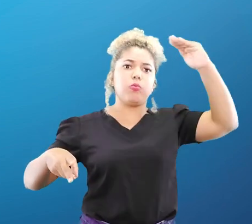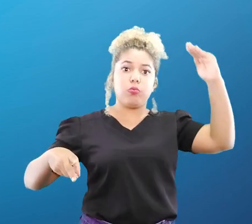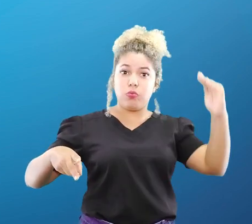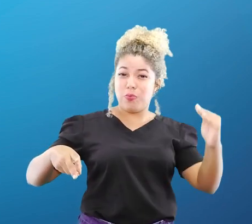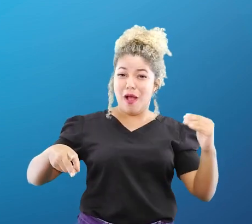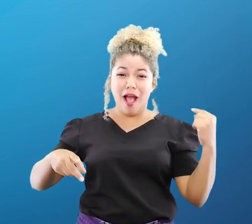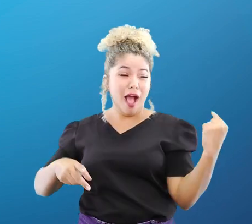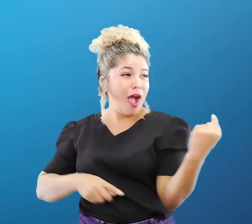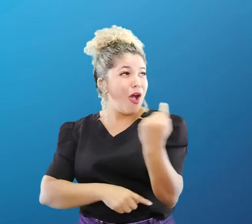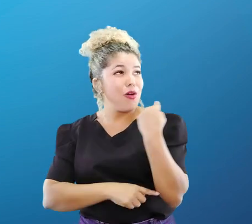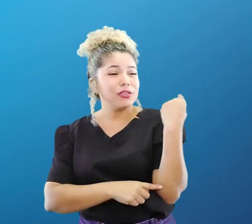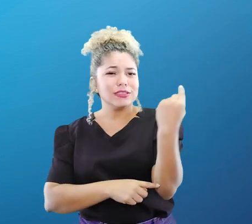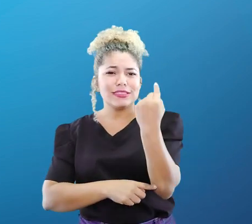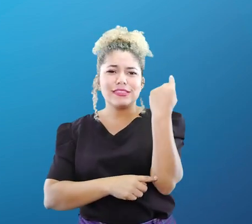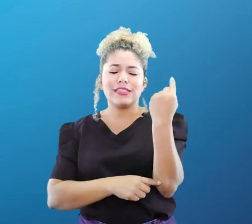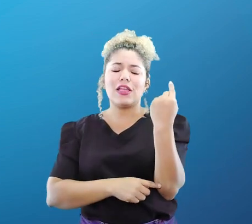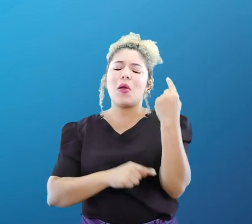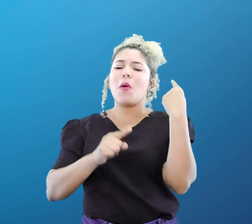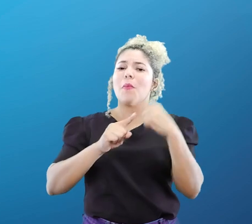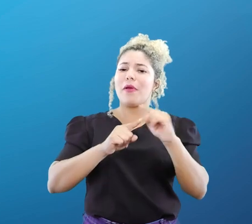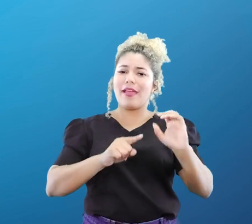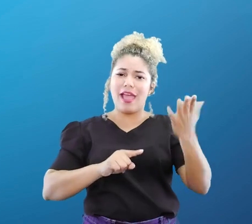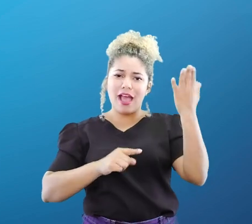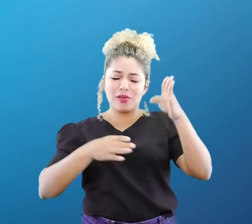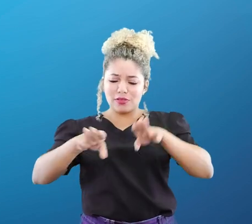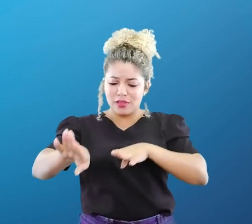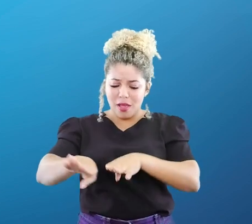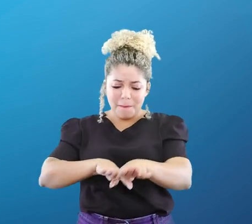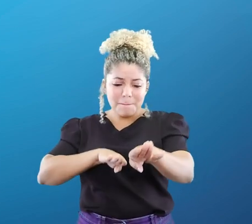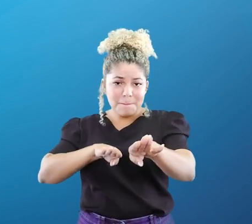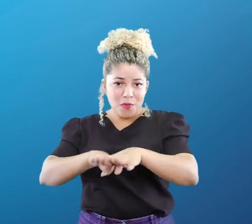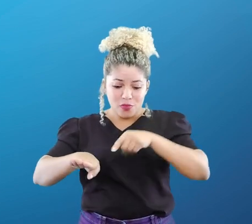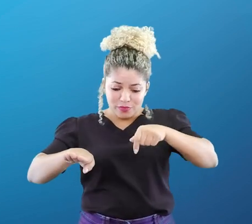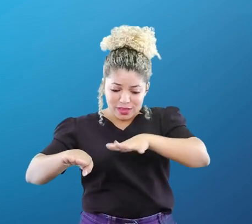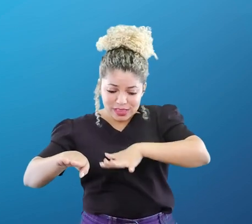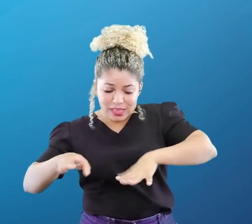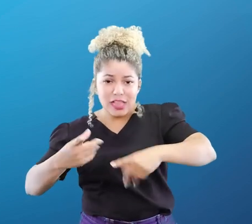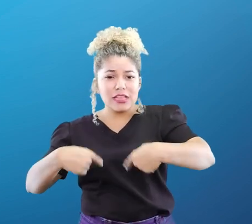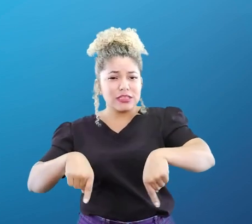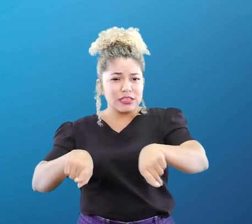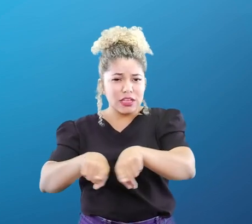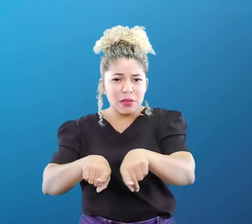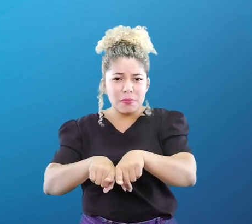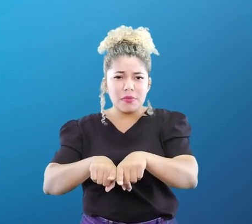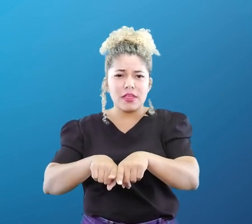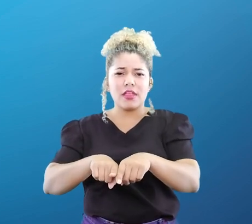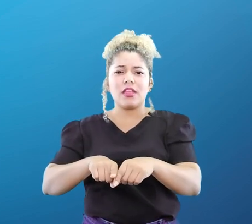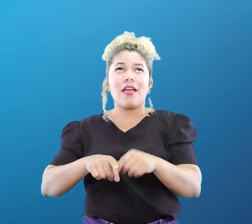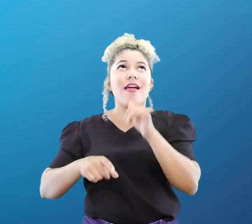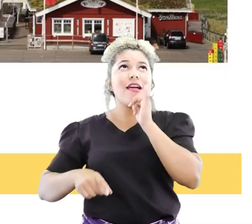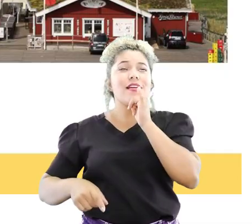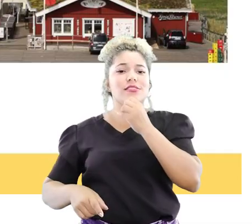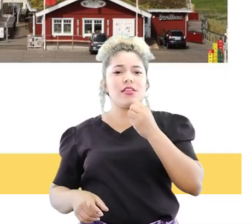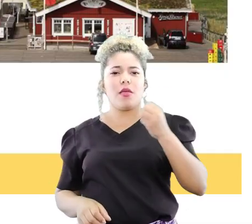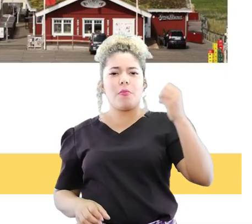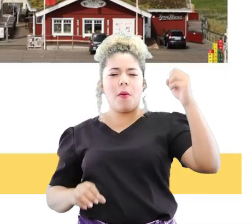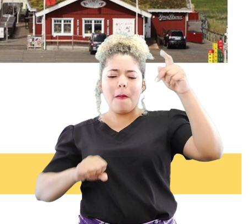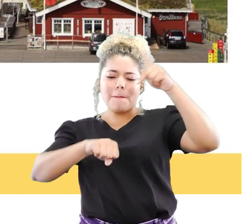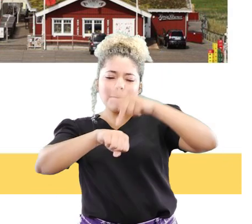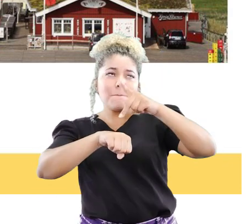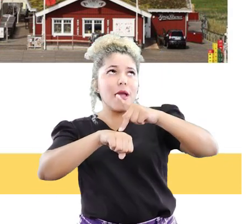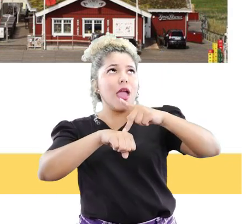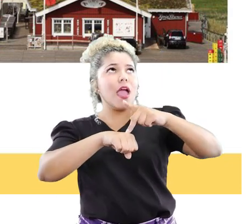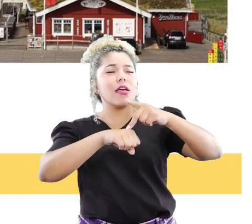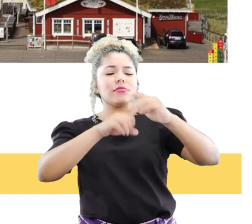águas. A perturbação pode acontecer desde o movimento das placas tectônicas, mas também por choques de meteoritos vindo do espaço. Esse